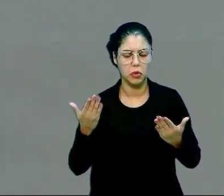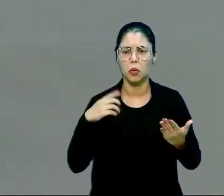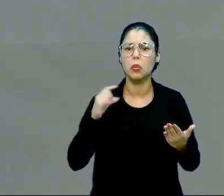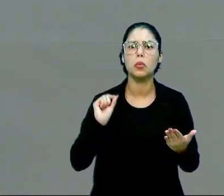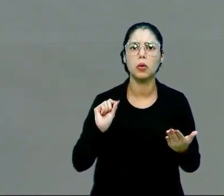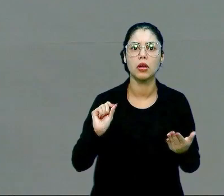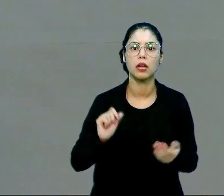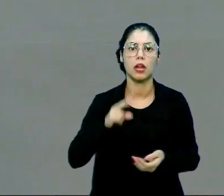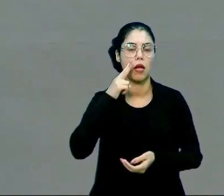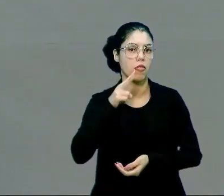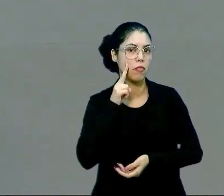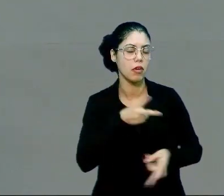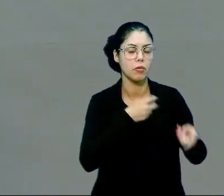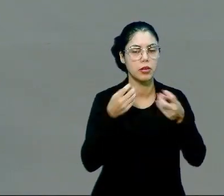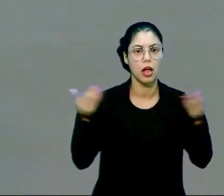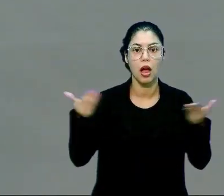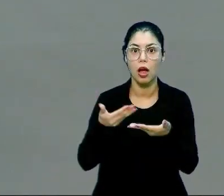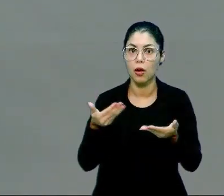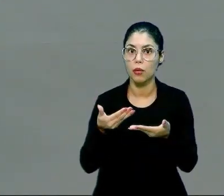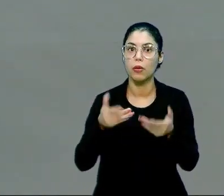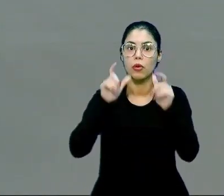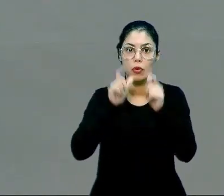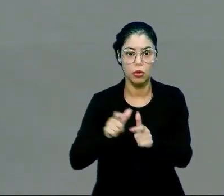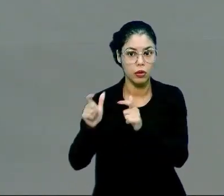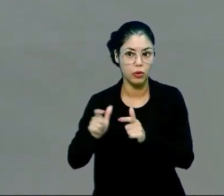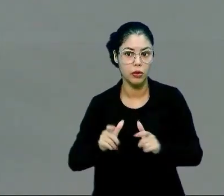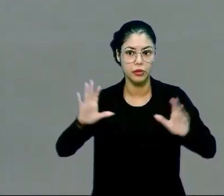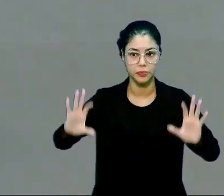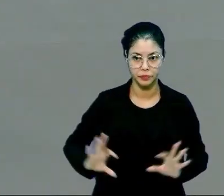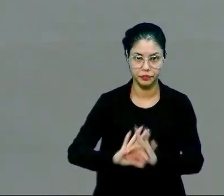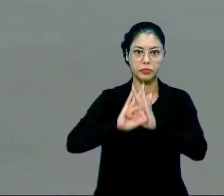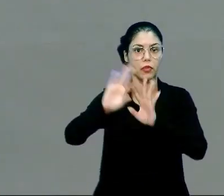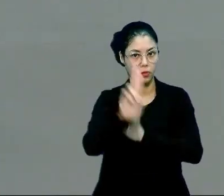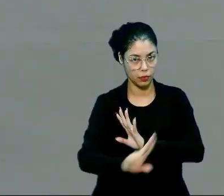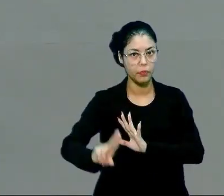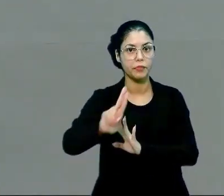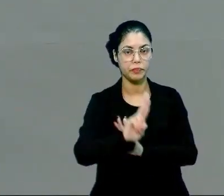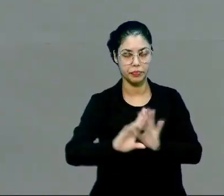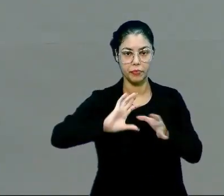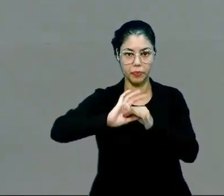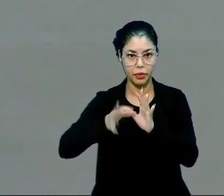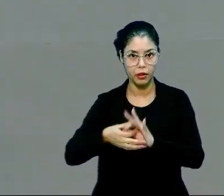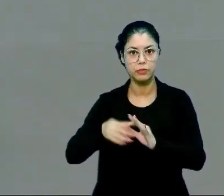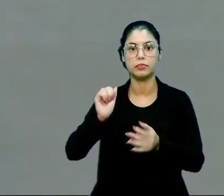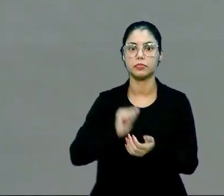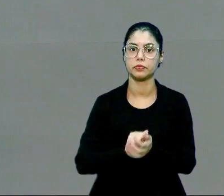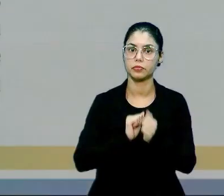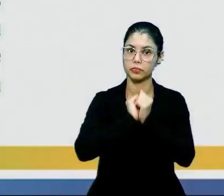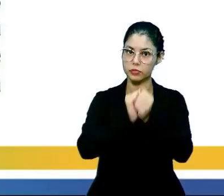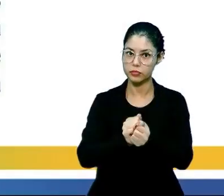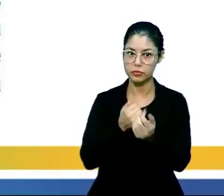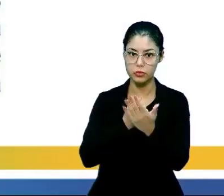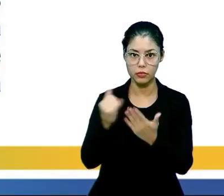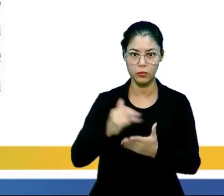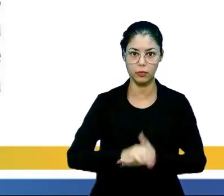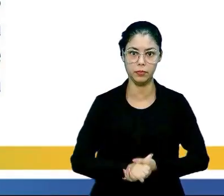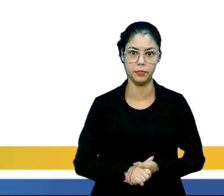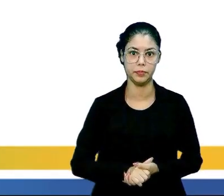contextualização? E aí vamos observar onde é que foi que o autor utilizou a contextualização da obra dentro da